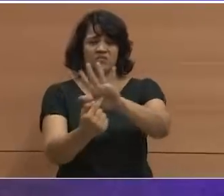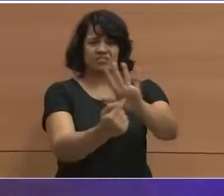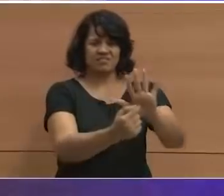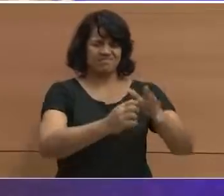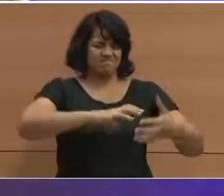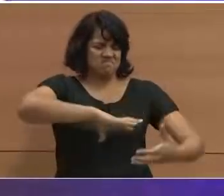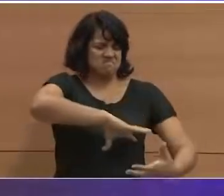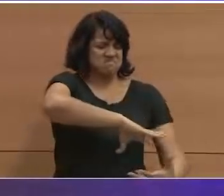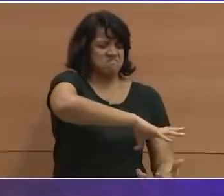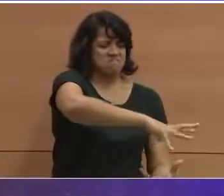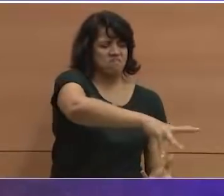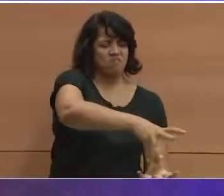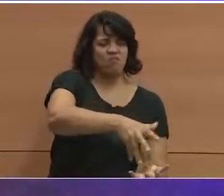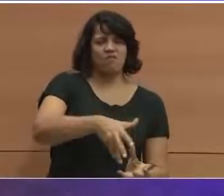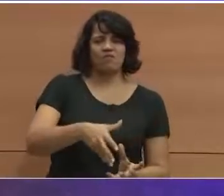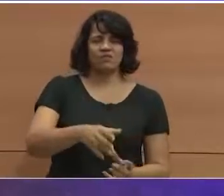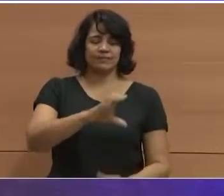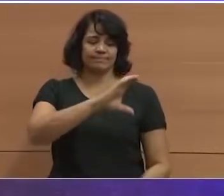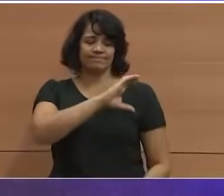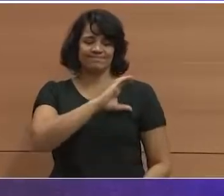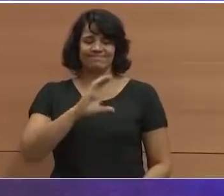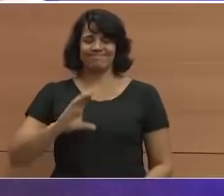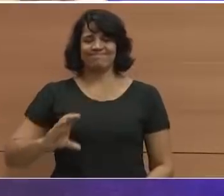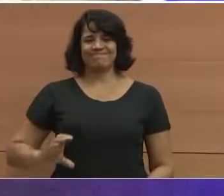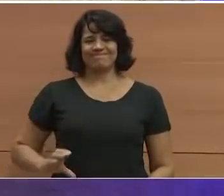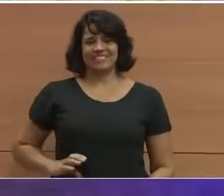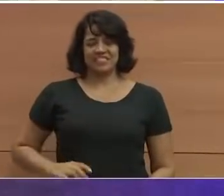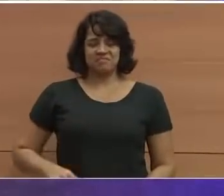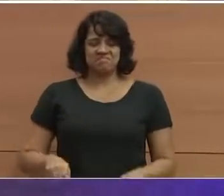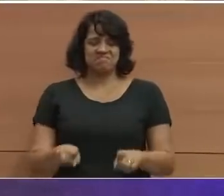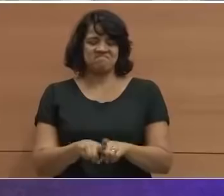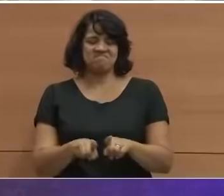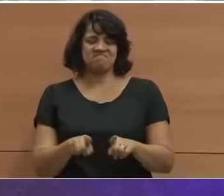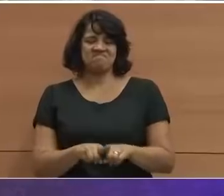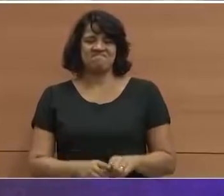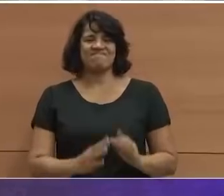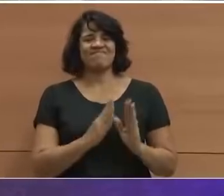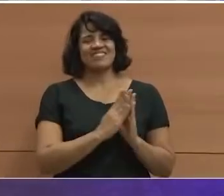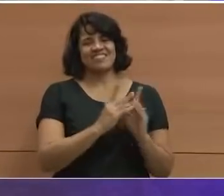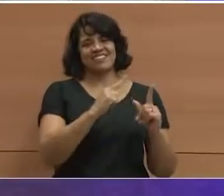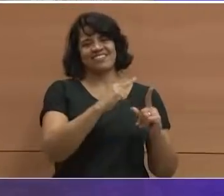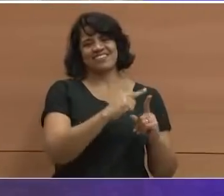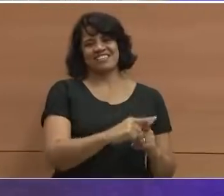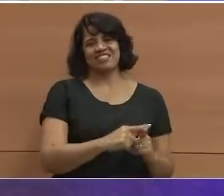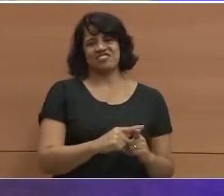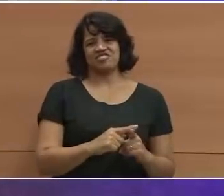universo Cristo e a igreja. Nós faremos parte,